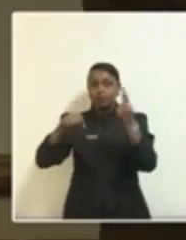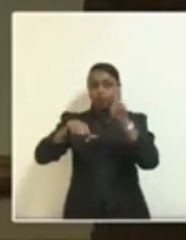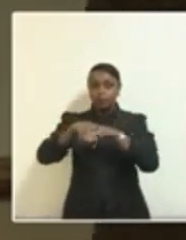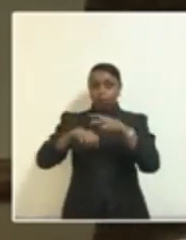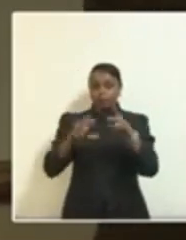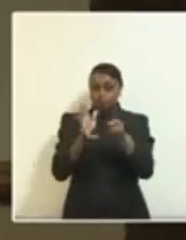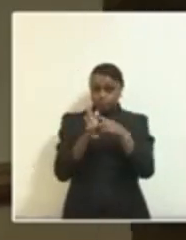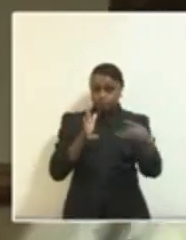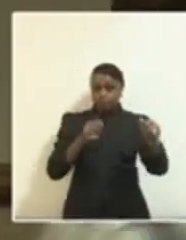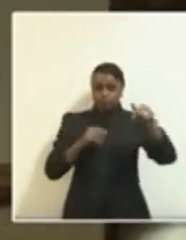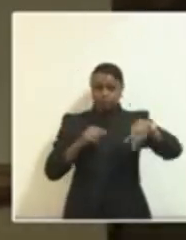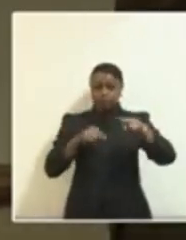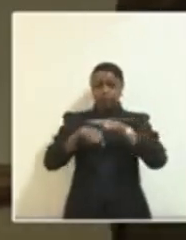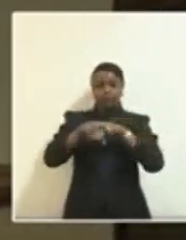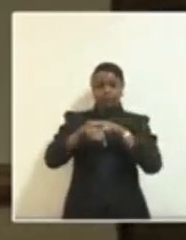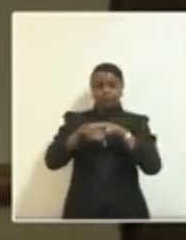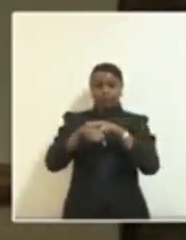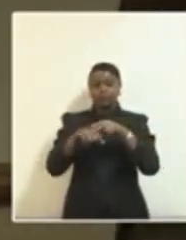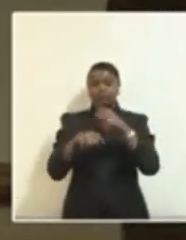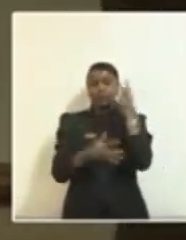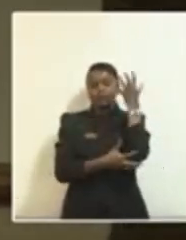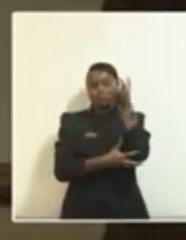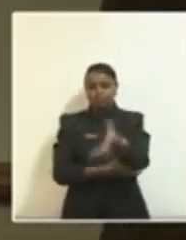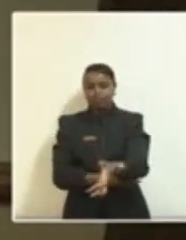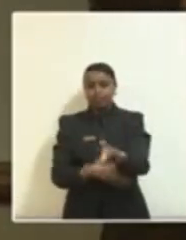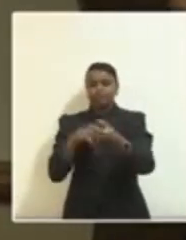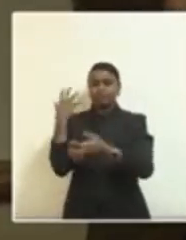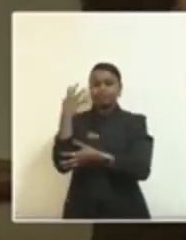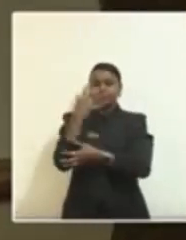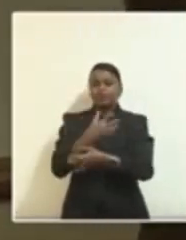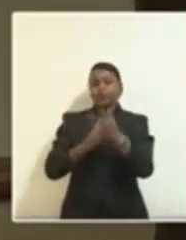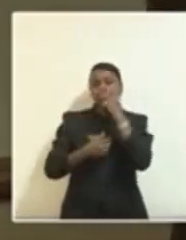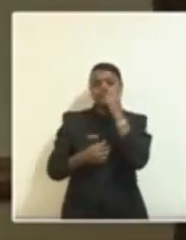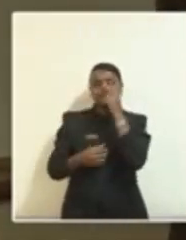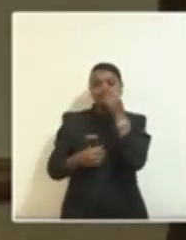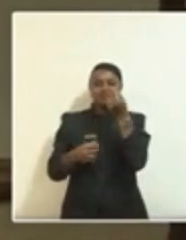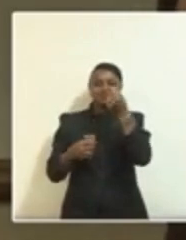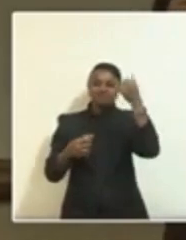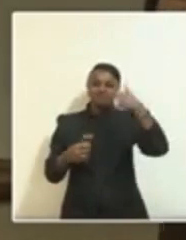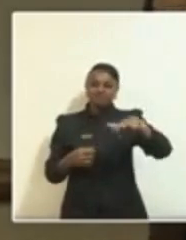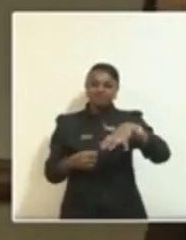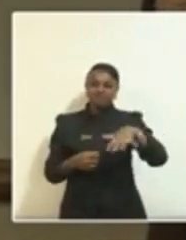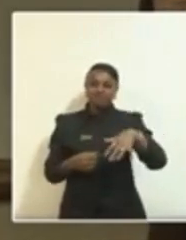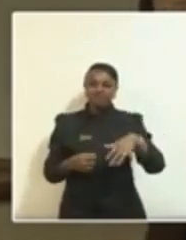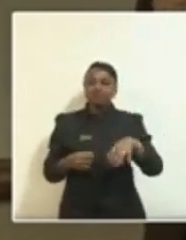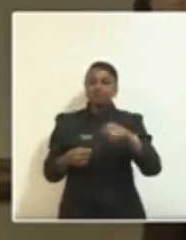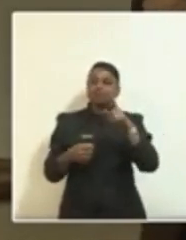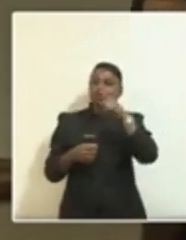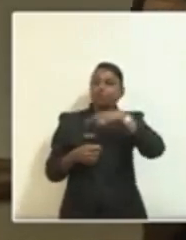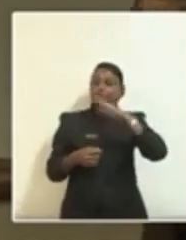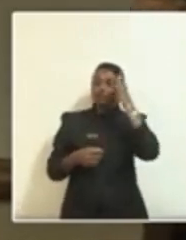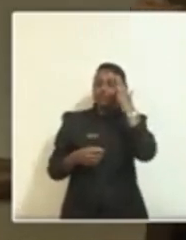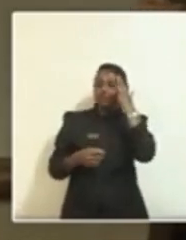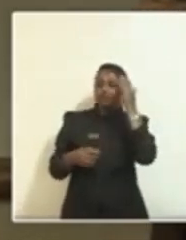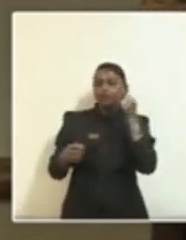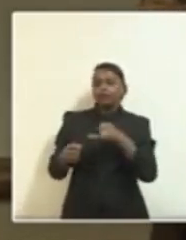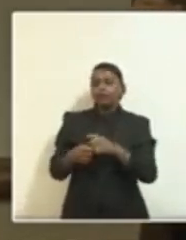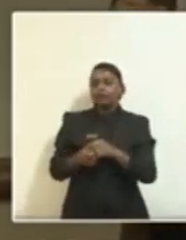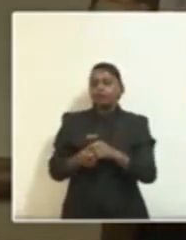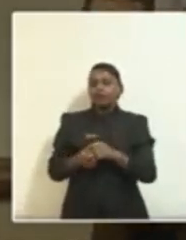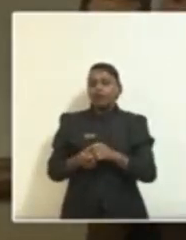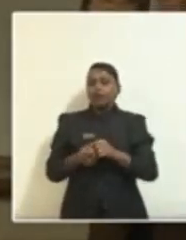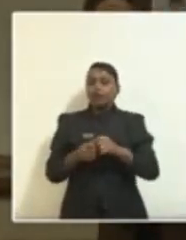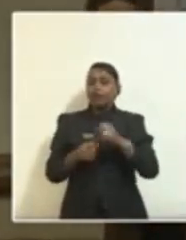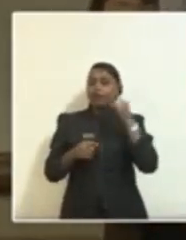já desmatadas, e por isso sem valor para a conservação. Então é muito grave isso. Não é uma questão